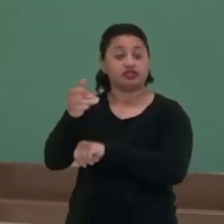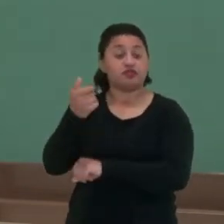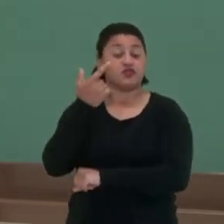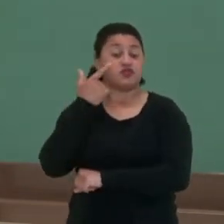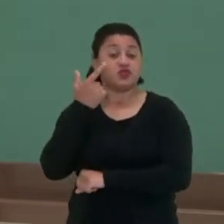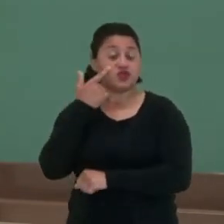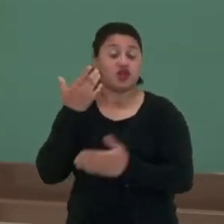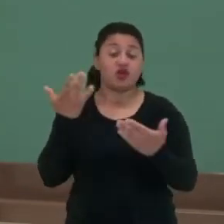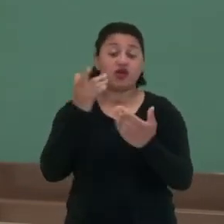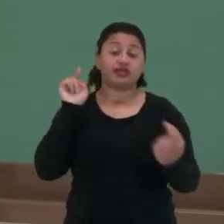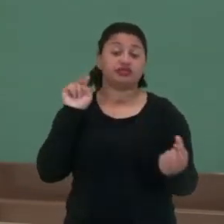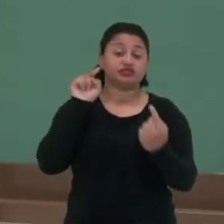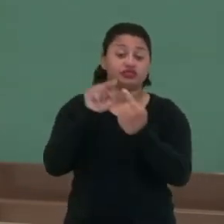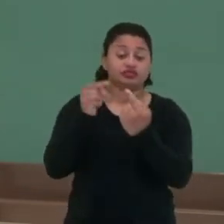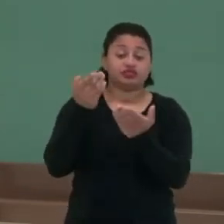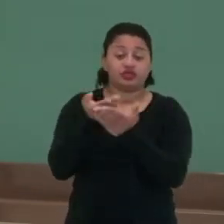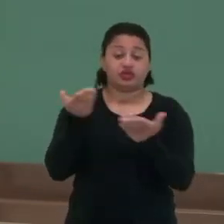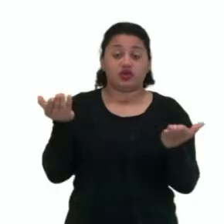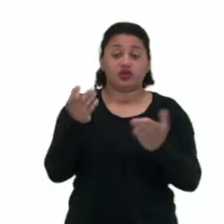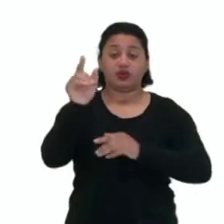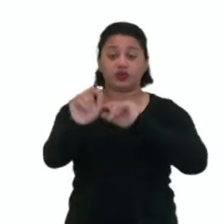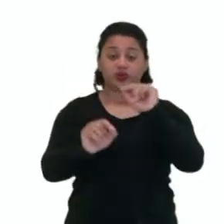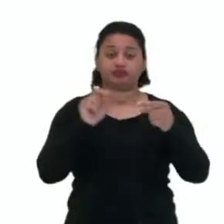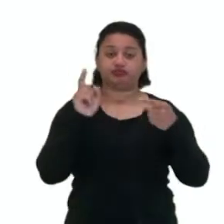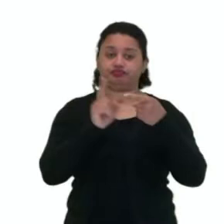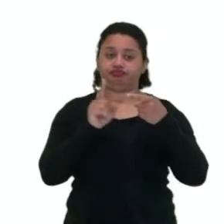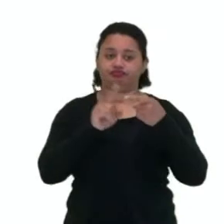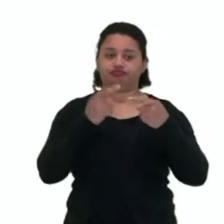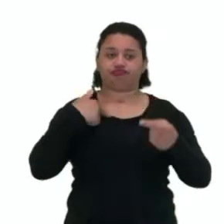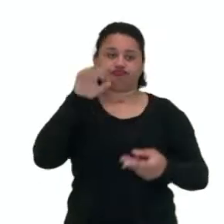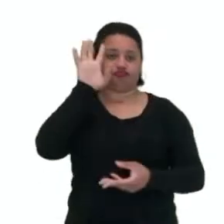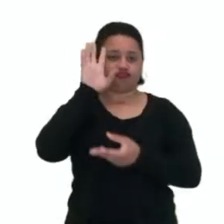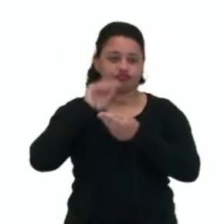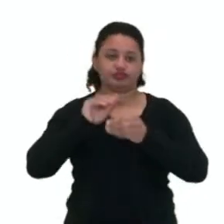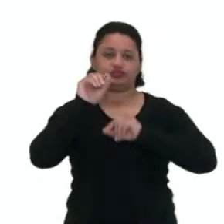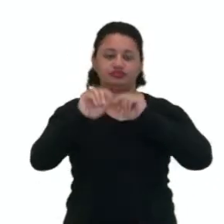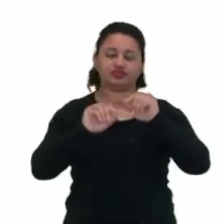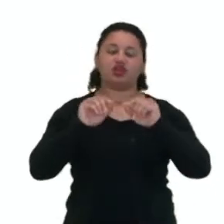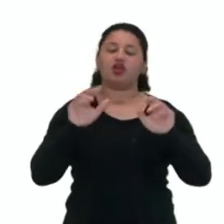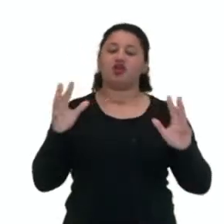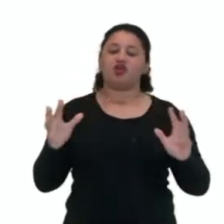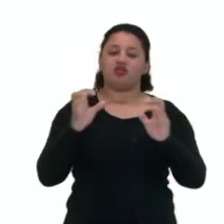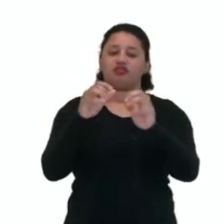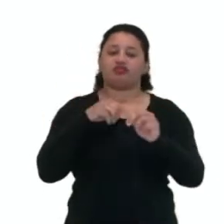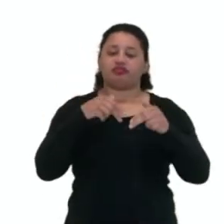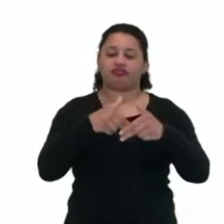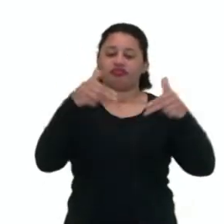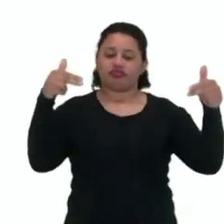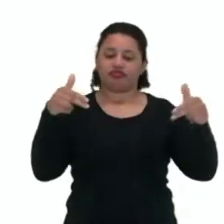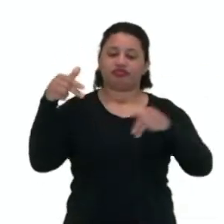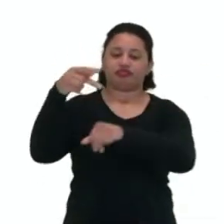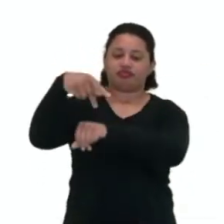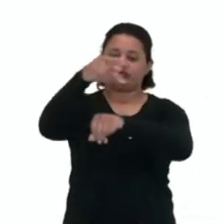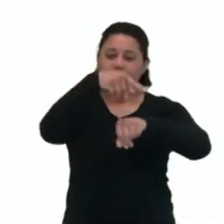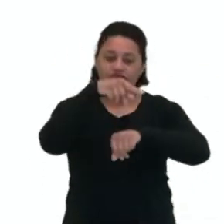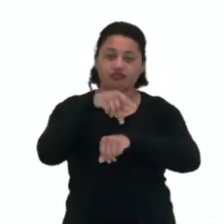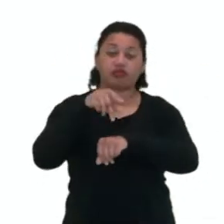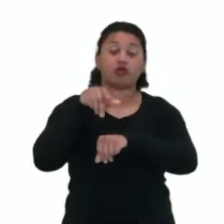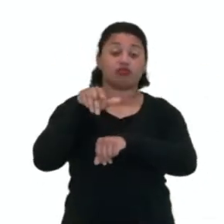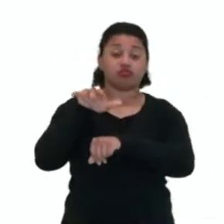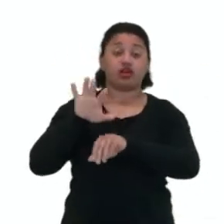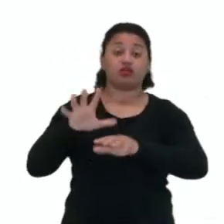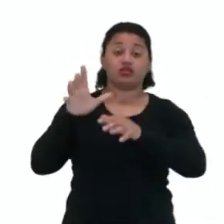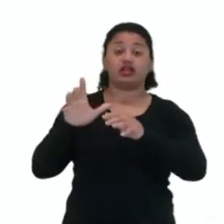na tela os objetivos da nossa aula de hoje. Nós vamos compreender os conflitos étnico-nacionalistas